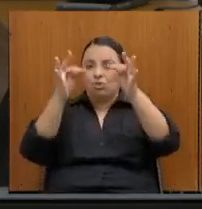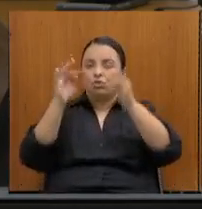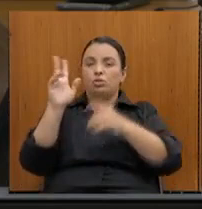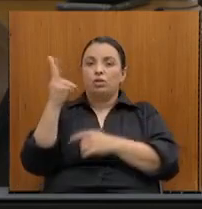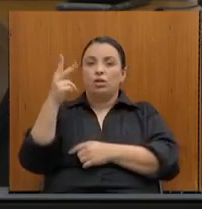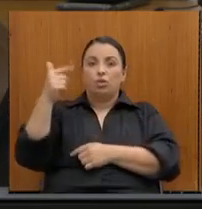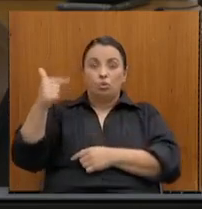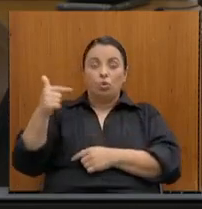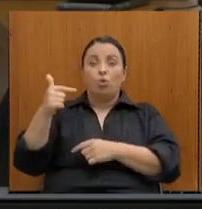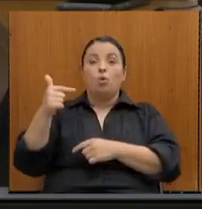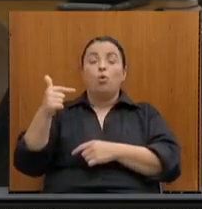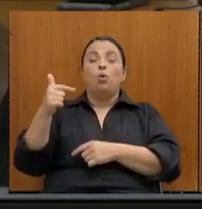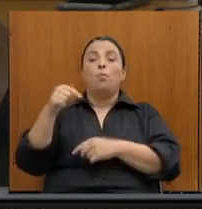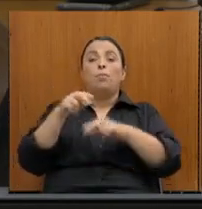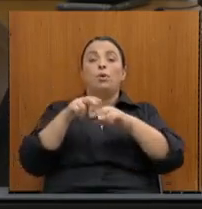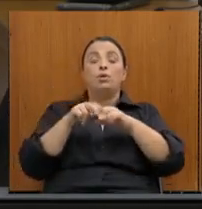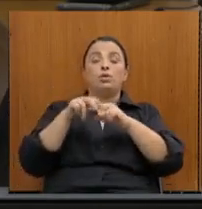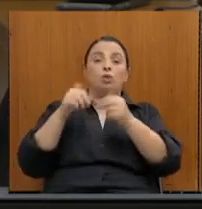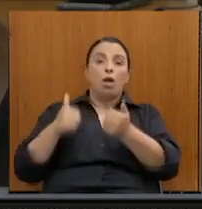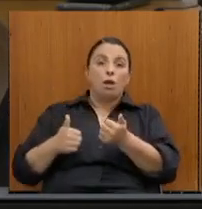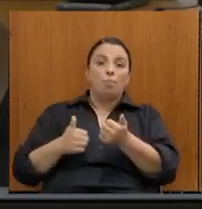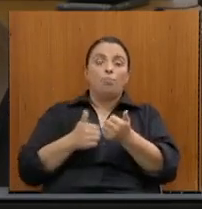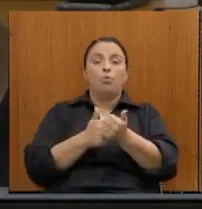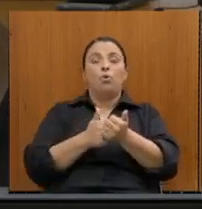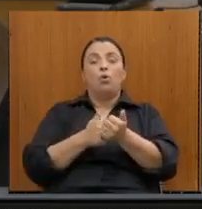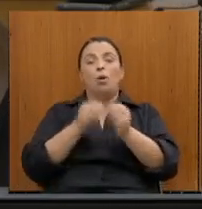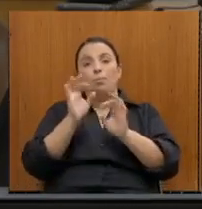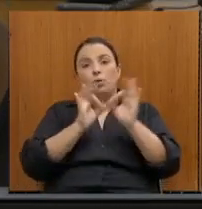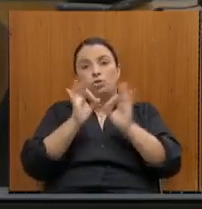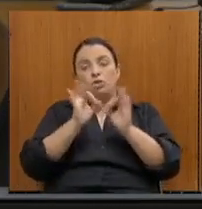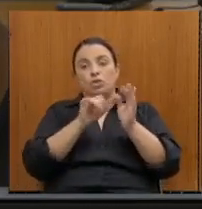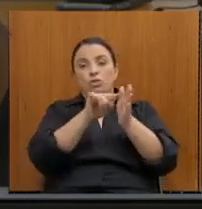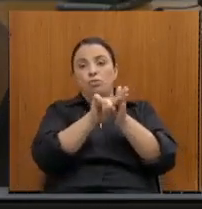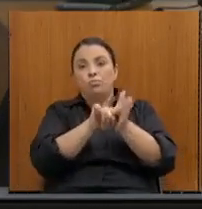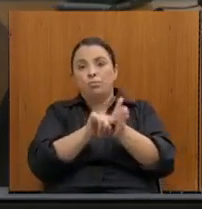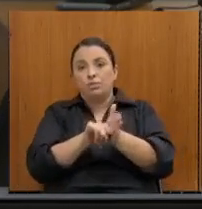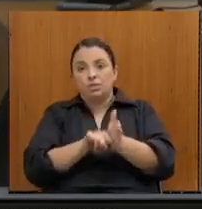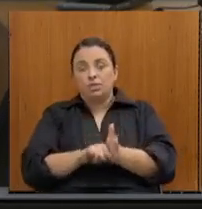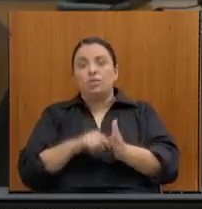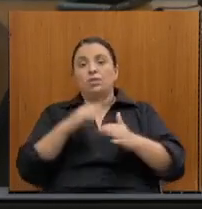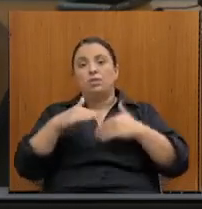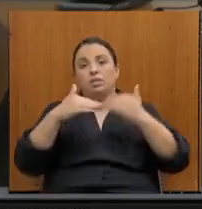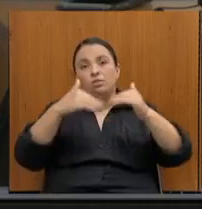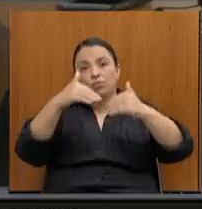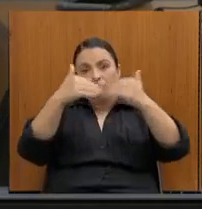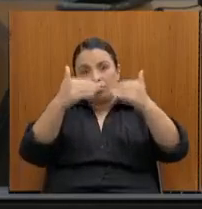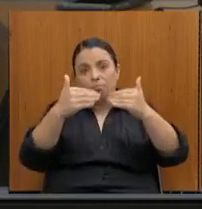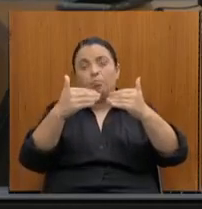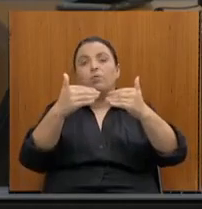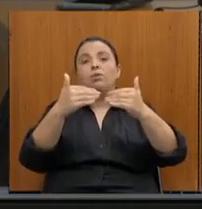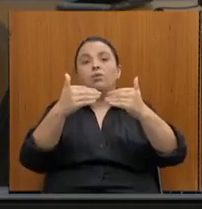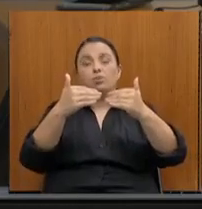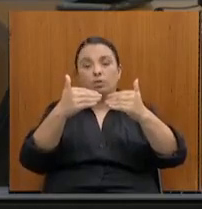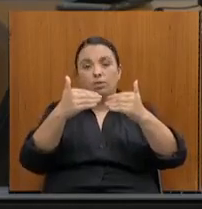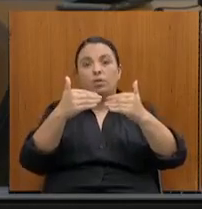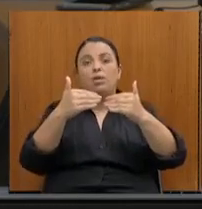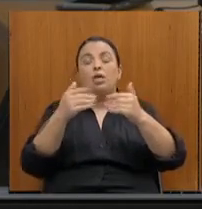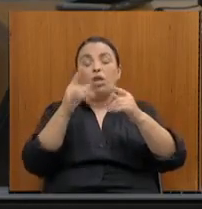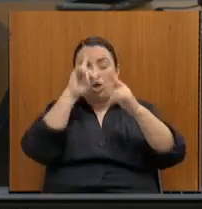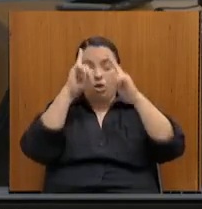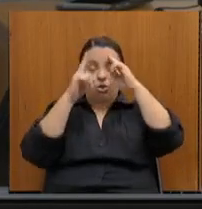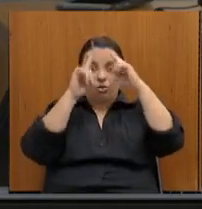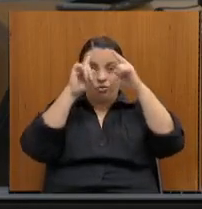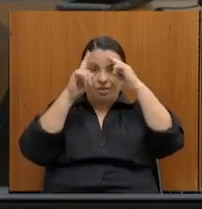por meio do apoio a projeto de pesquisa desenvolvimentos desenvolvimento